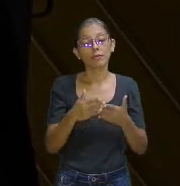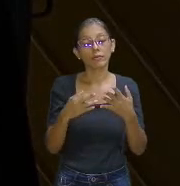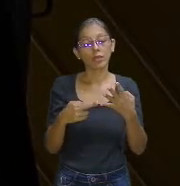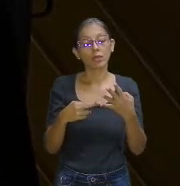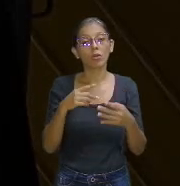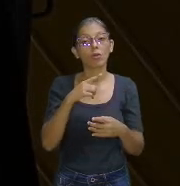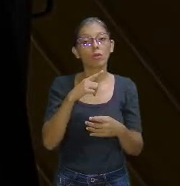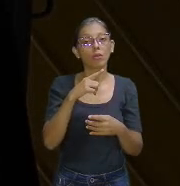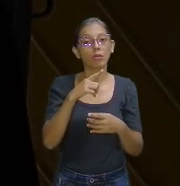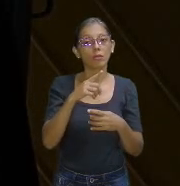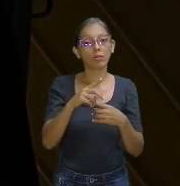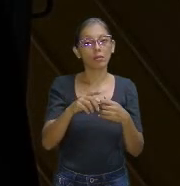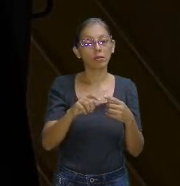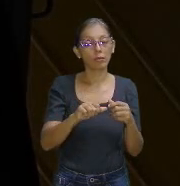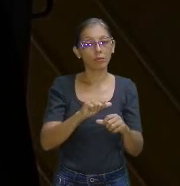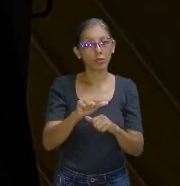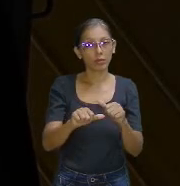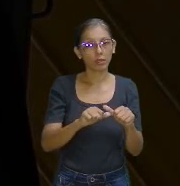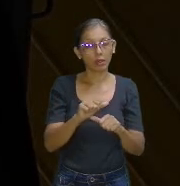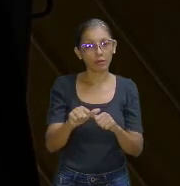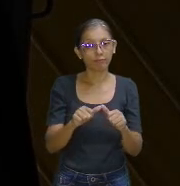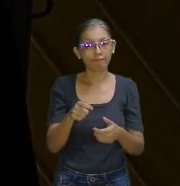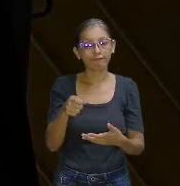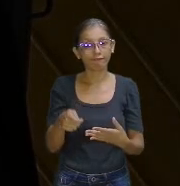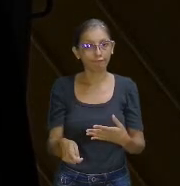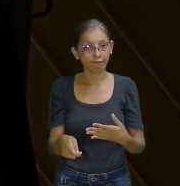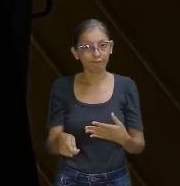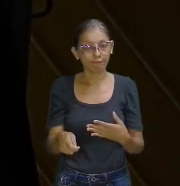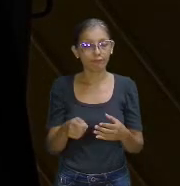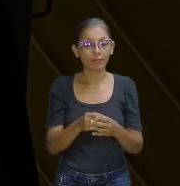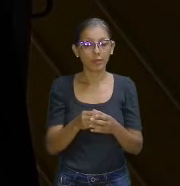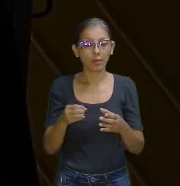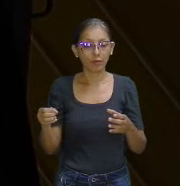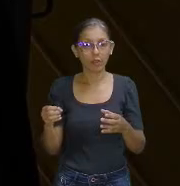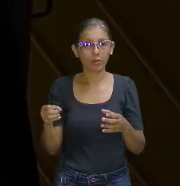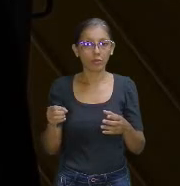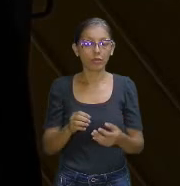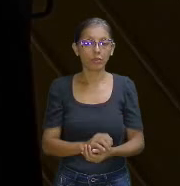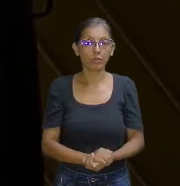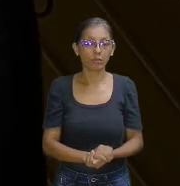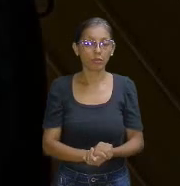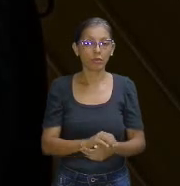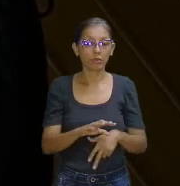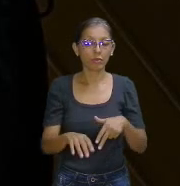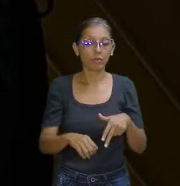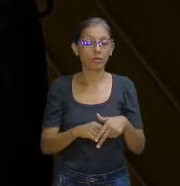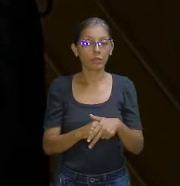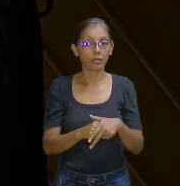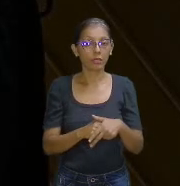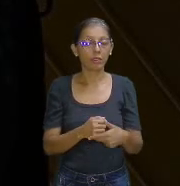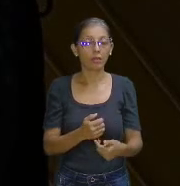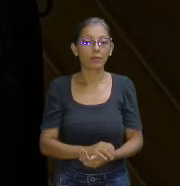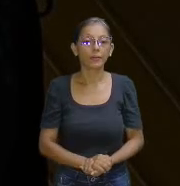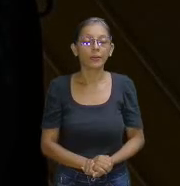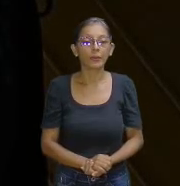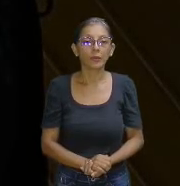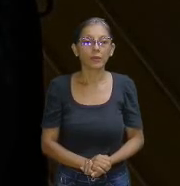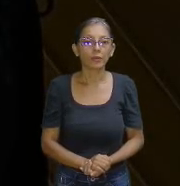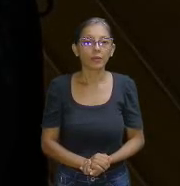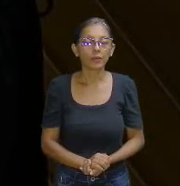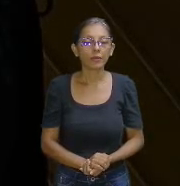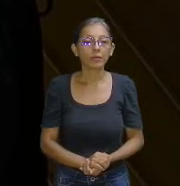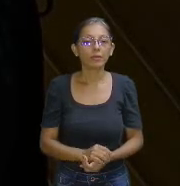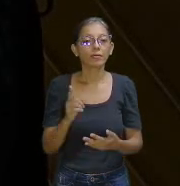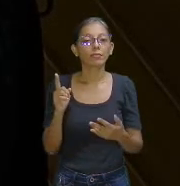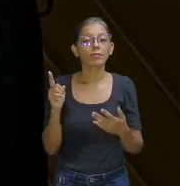e reconhecer a fraude à cota de gênero. Em contrarrazões, os recorridos defendem a manutenção da sentença, argumentando que as